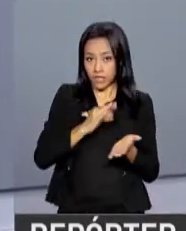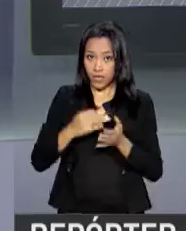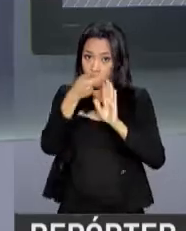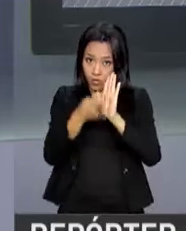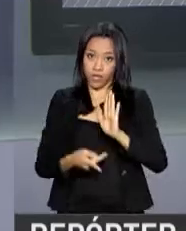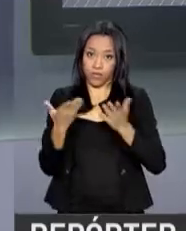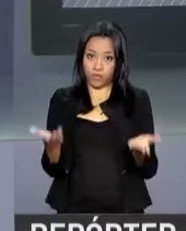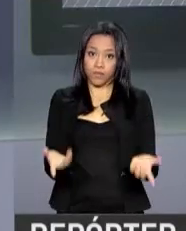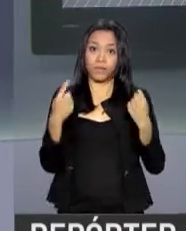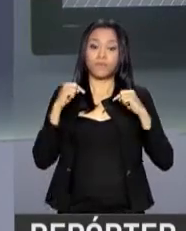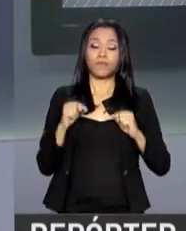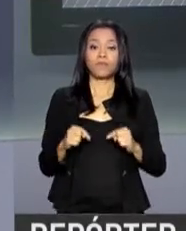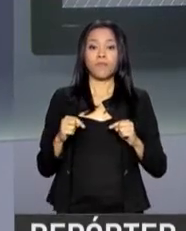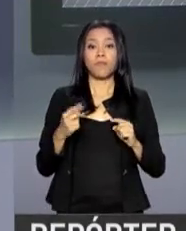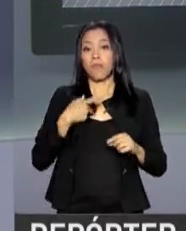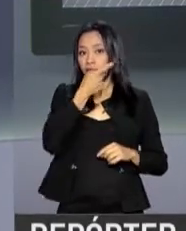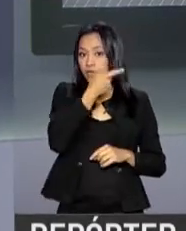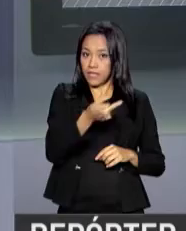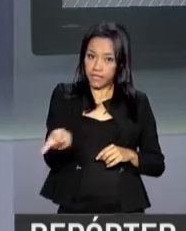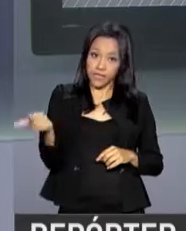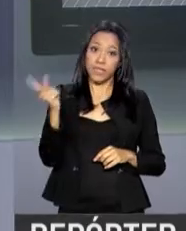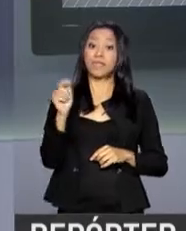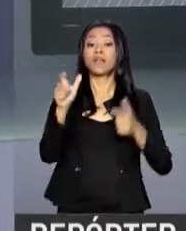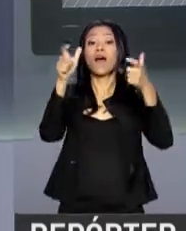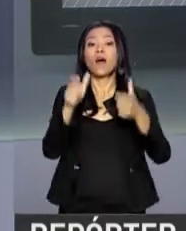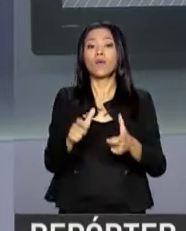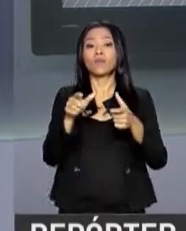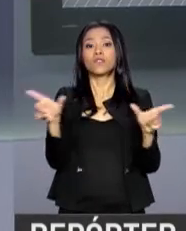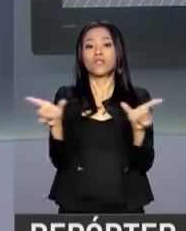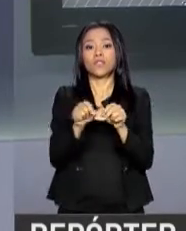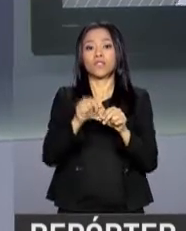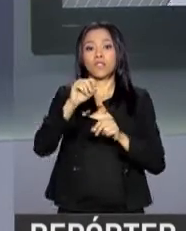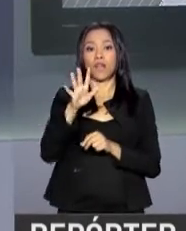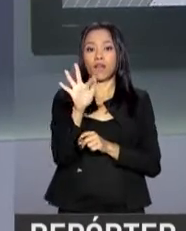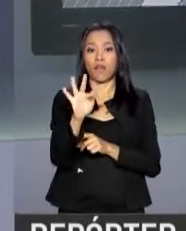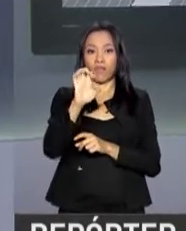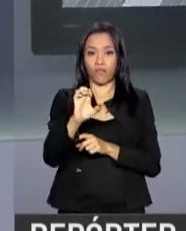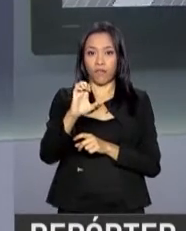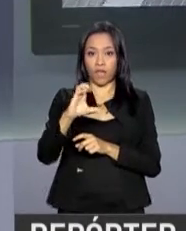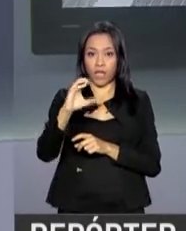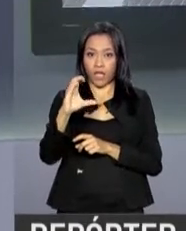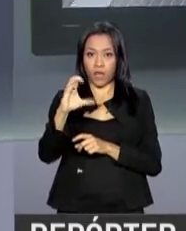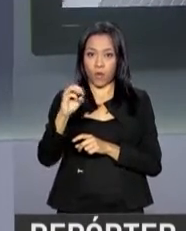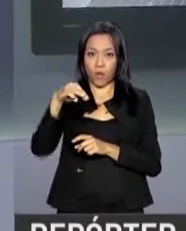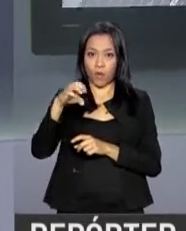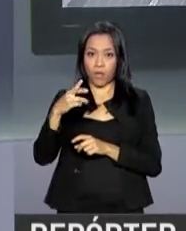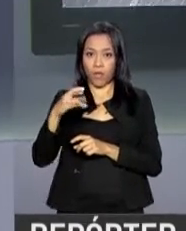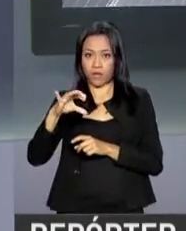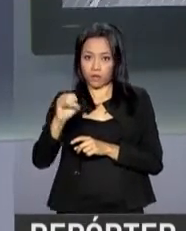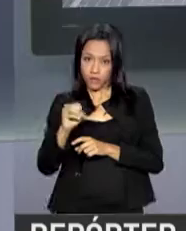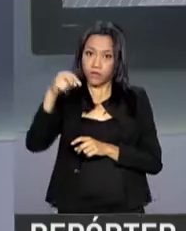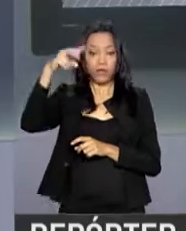e em visita à federação do comércio de bens serviços e turismo do estado de são paulo a fecomércio nesta